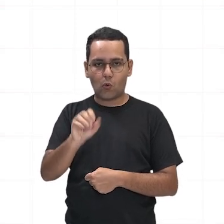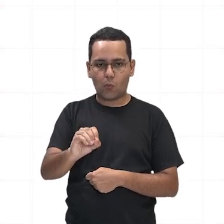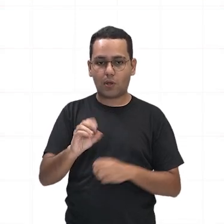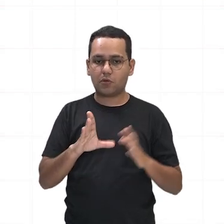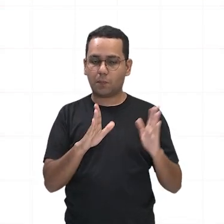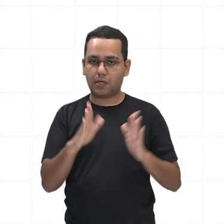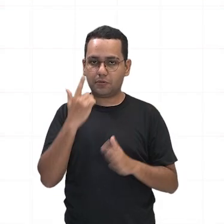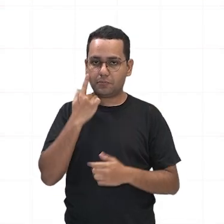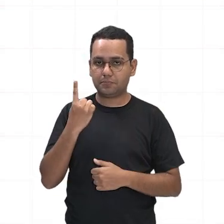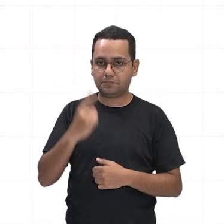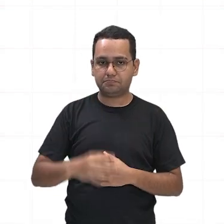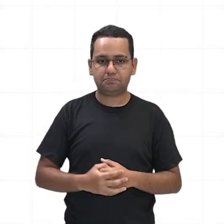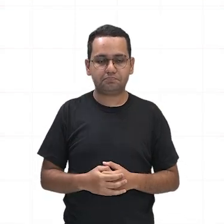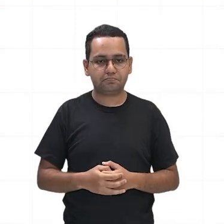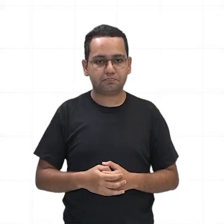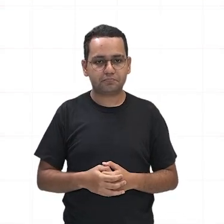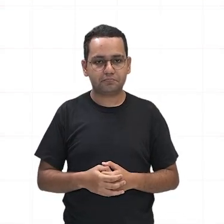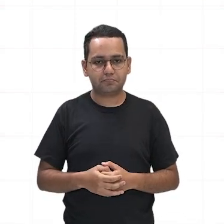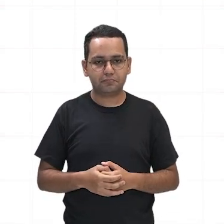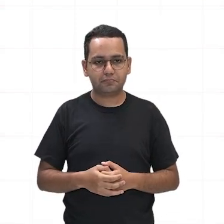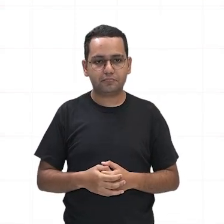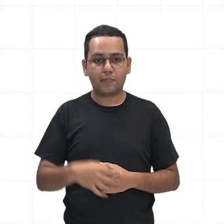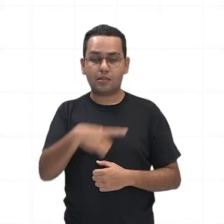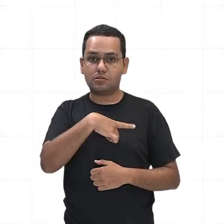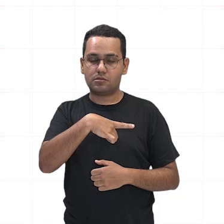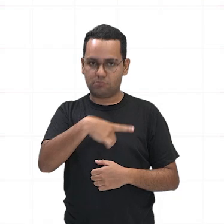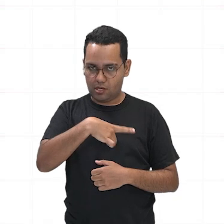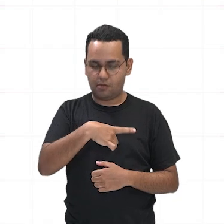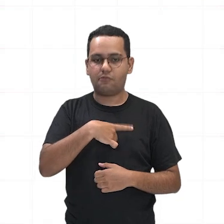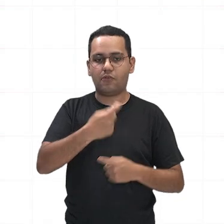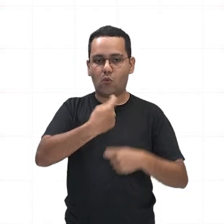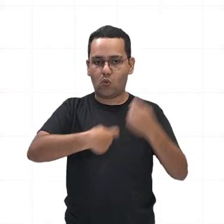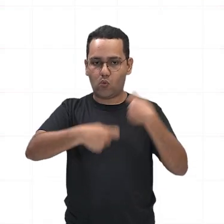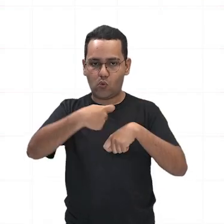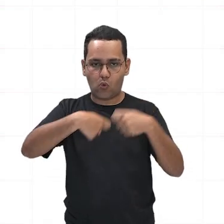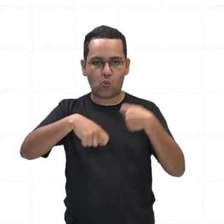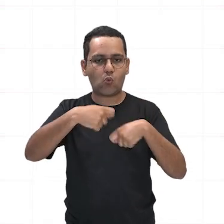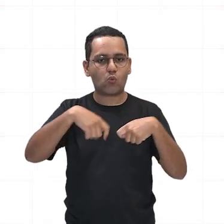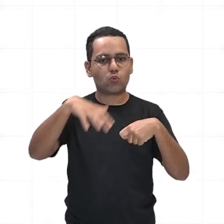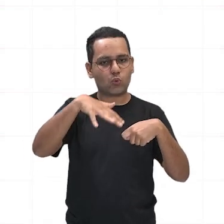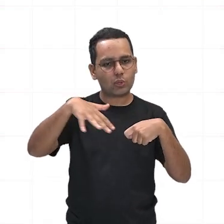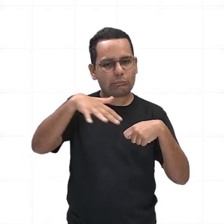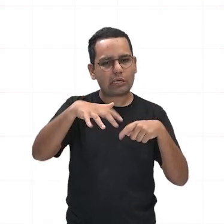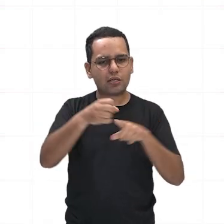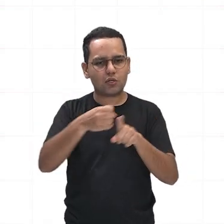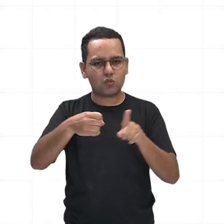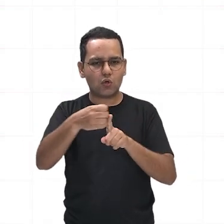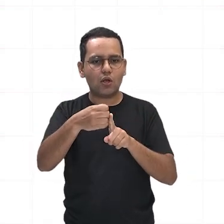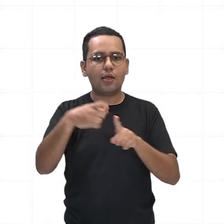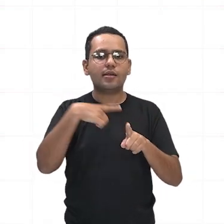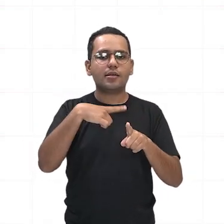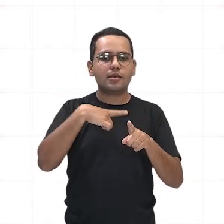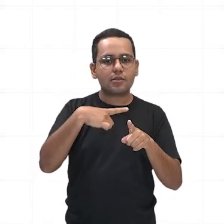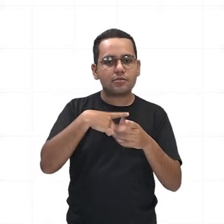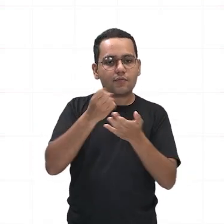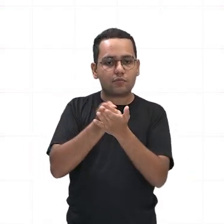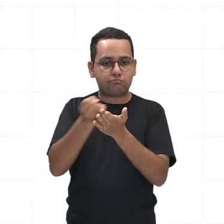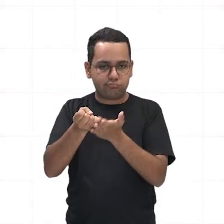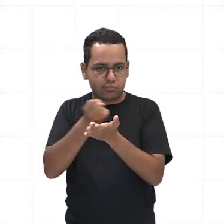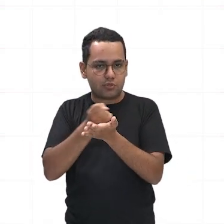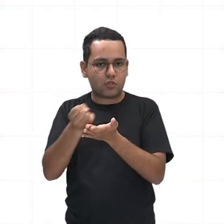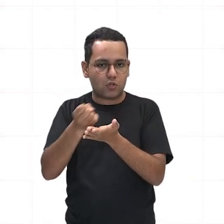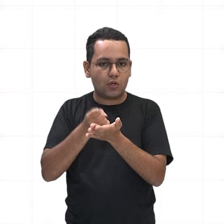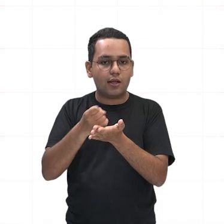476. Aumentou, então, aí o controle de governo sobre a sociedade e contratou funcionários, os quais cobravam